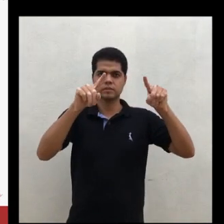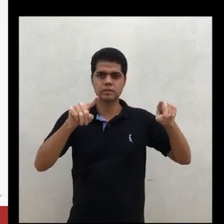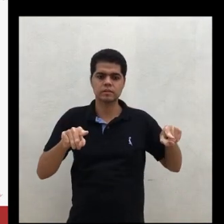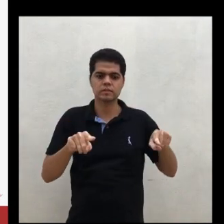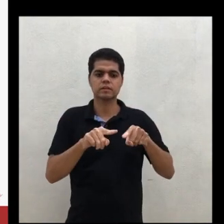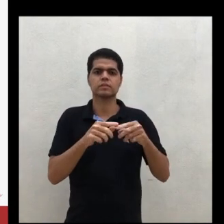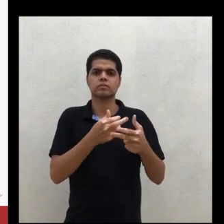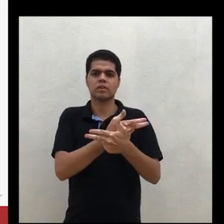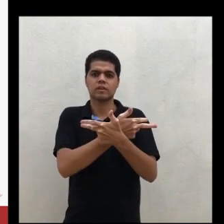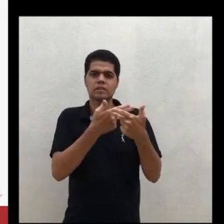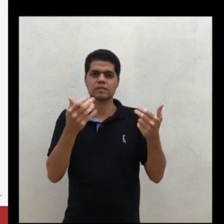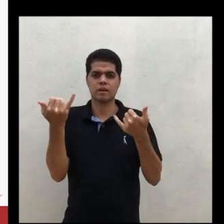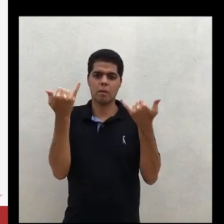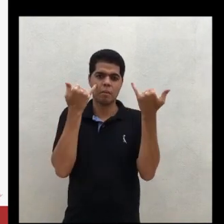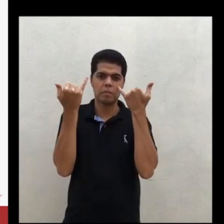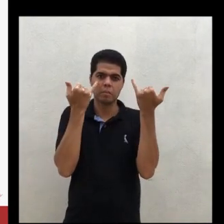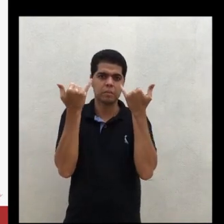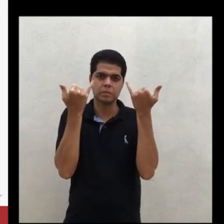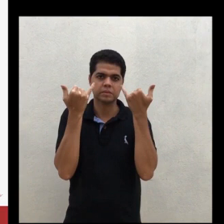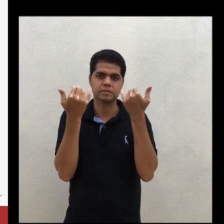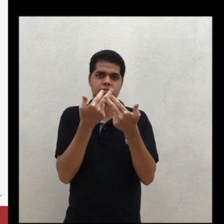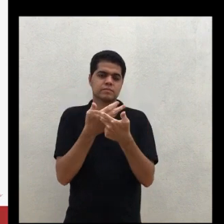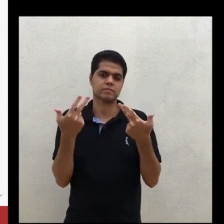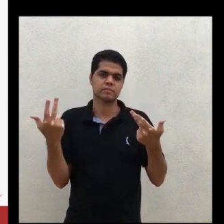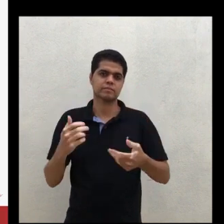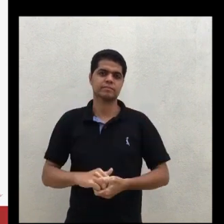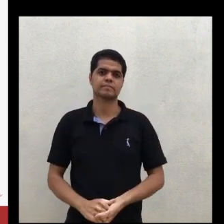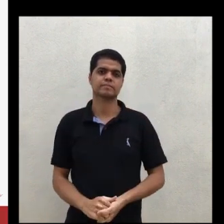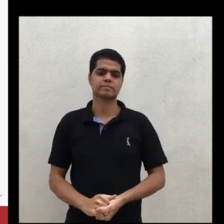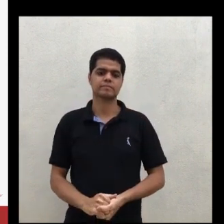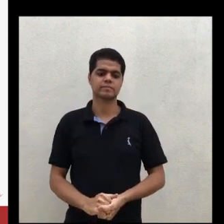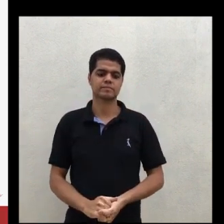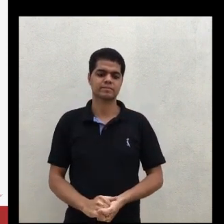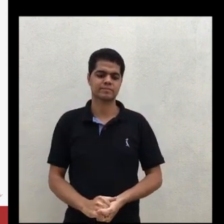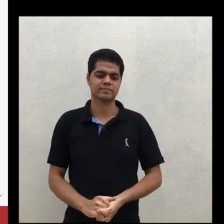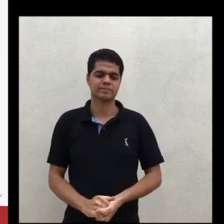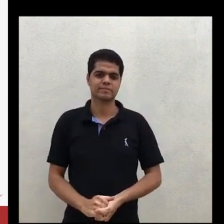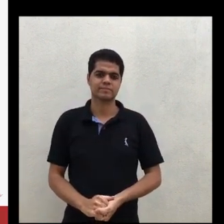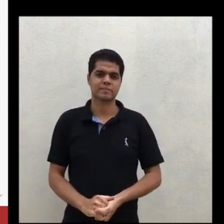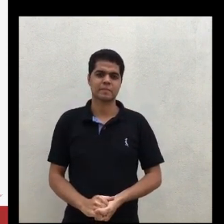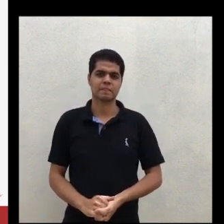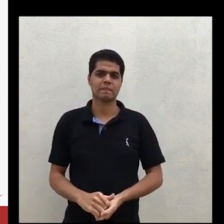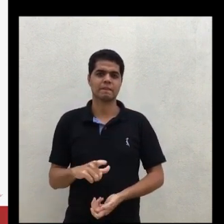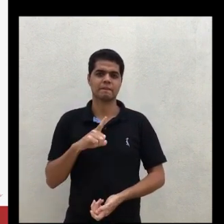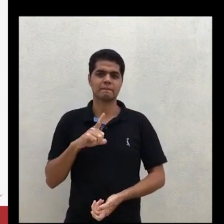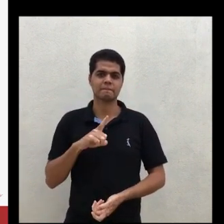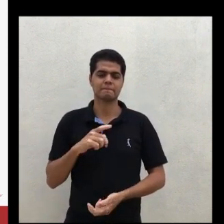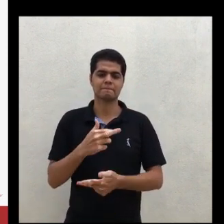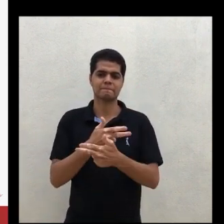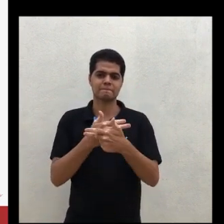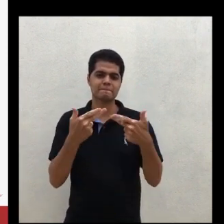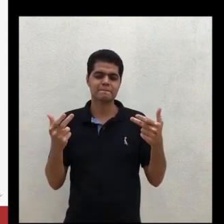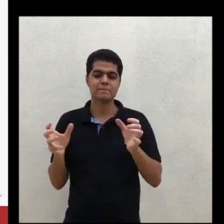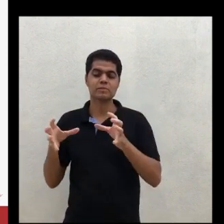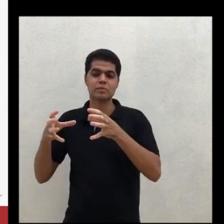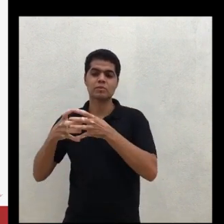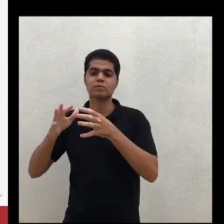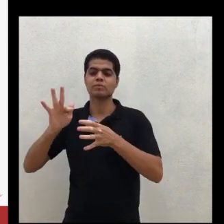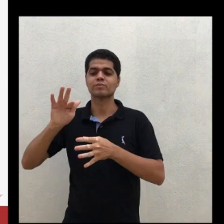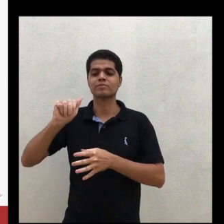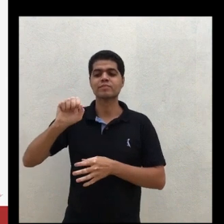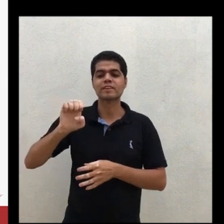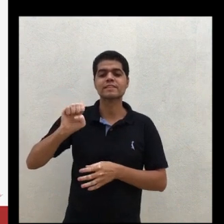Então, eu representei as variáveis na forma de conjunto fuzzy. Né? A lógica fuzzy ela tem um sistema de inferência